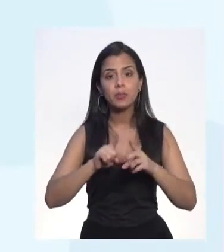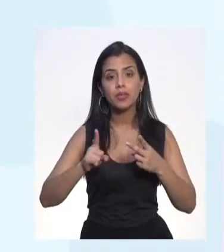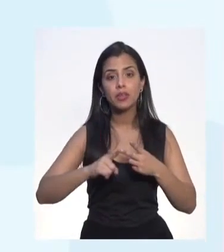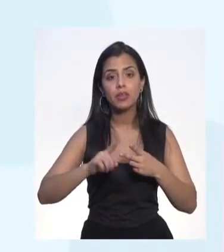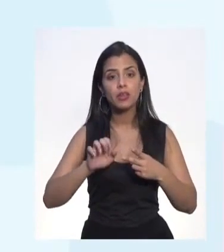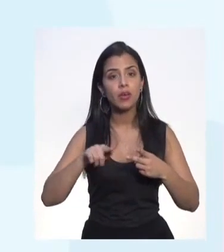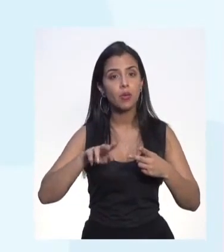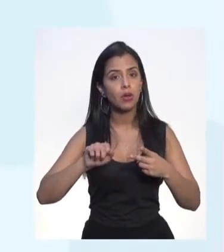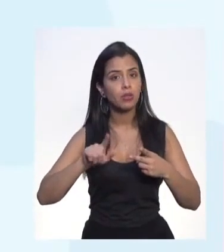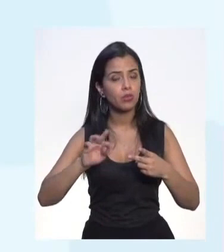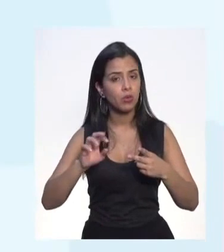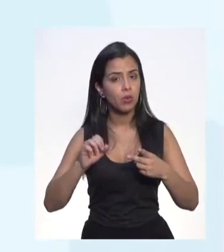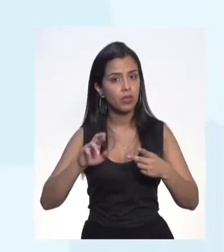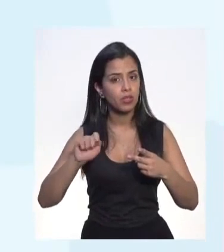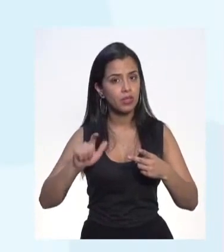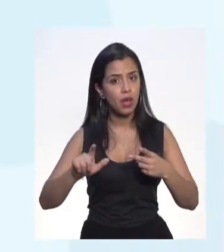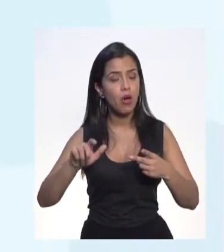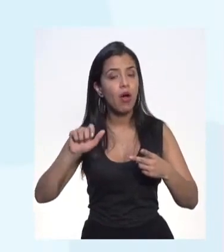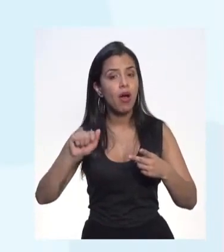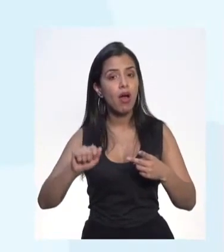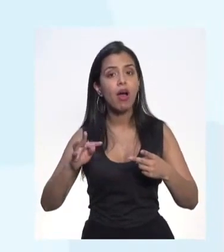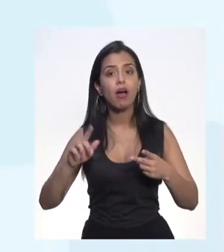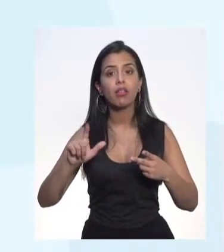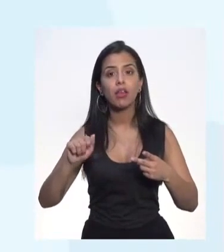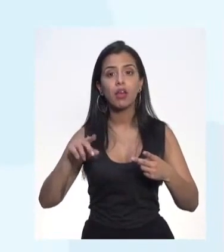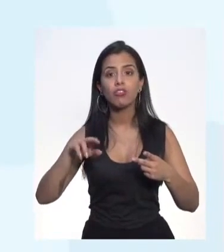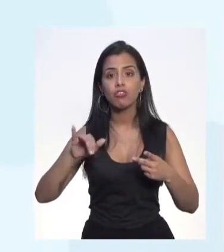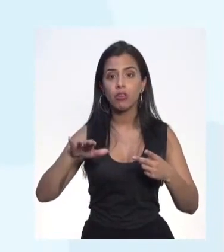equatorial atlântica, que também é extremamente úmida.